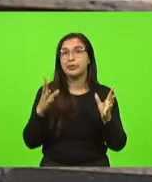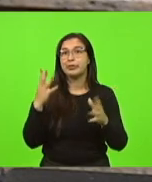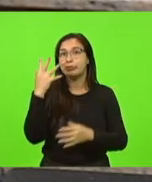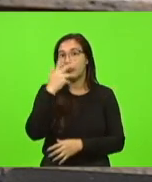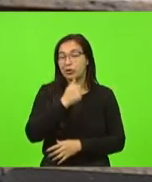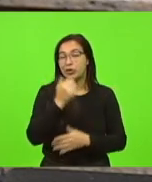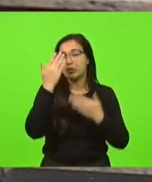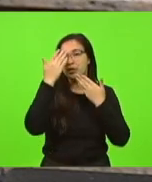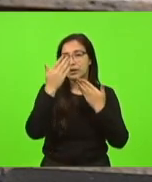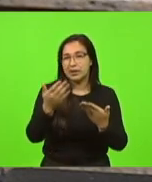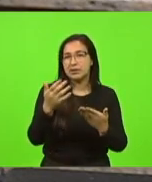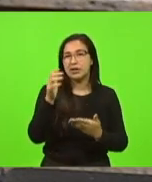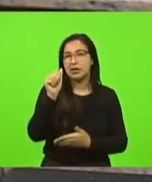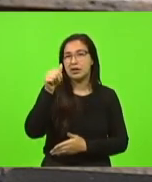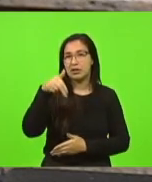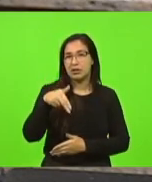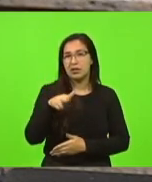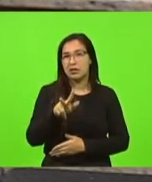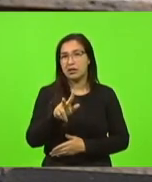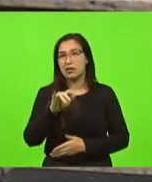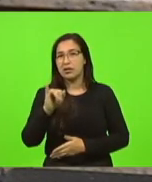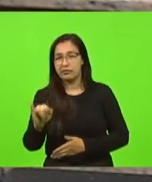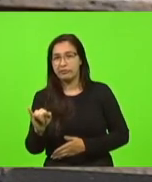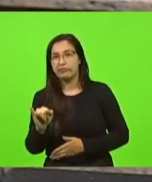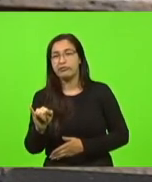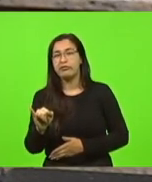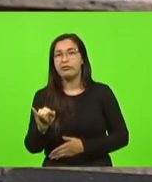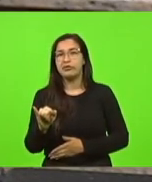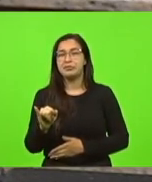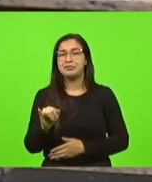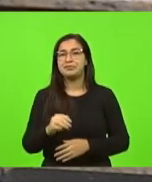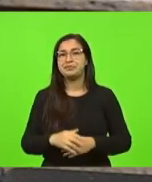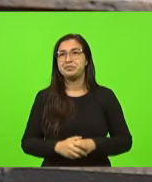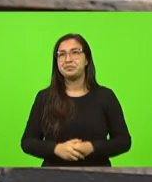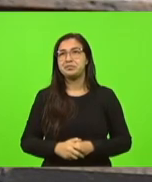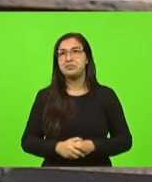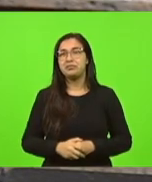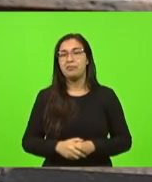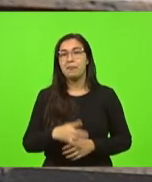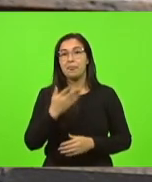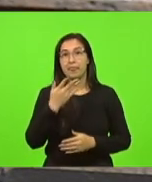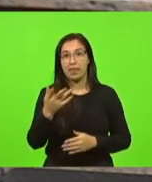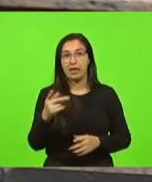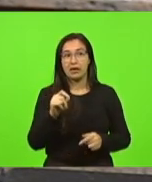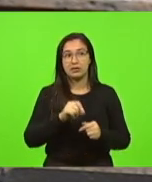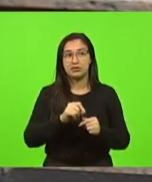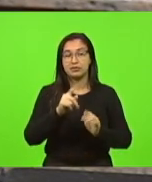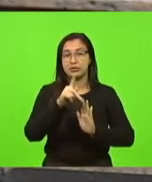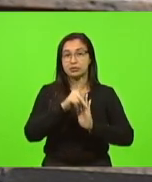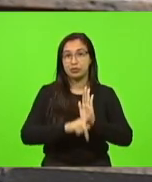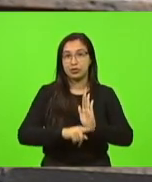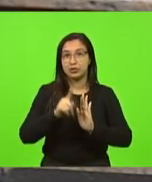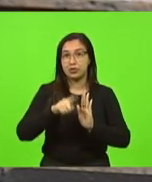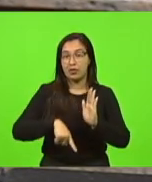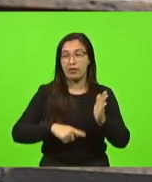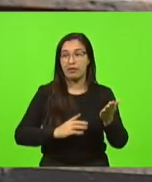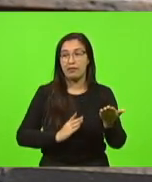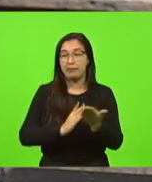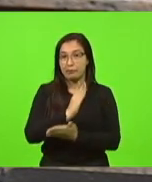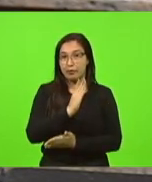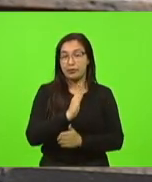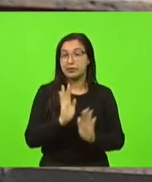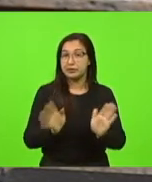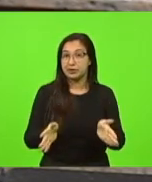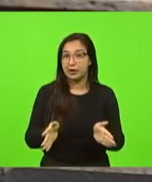Eu quero agradecer à ANVI, a Associação dos Municípios do Vale Europeu, agora, pelo projeto que foi aprovado lá, e já está aí